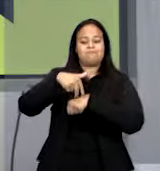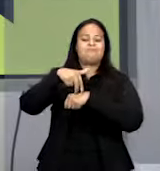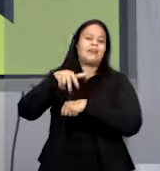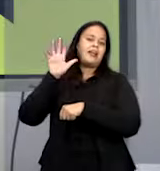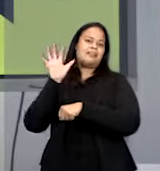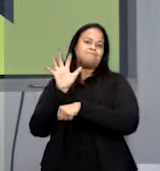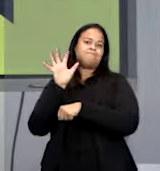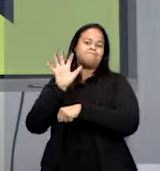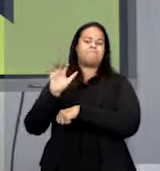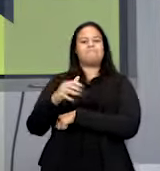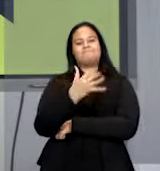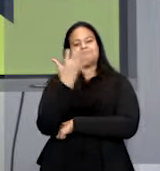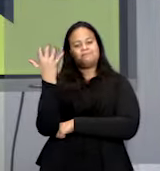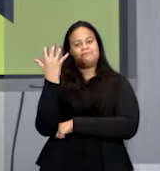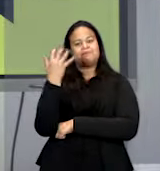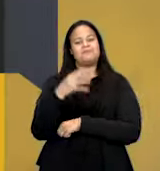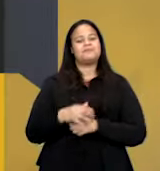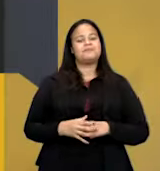na natureza.